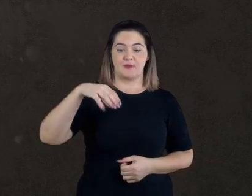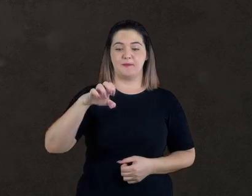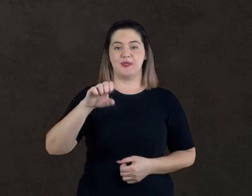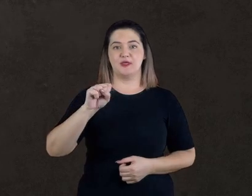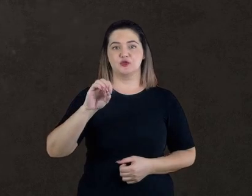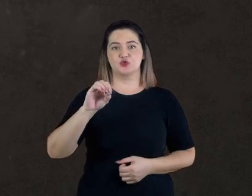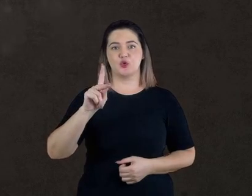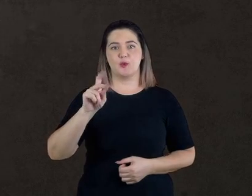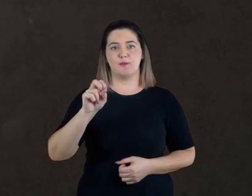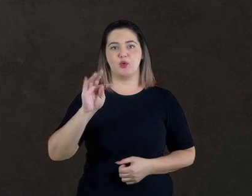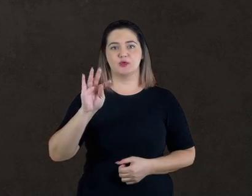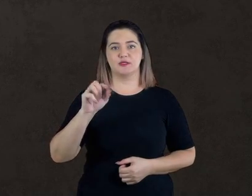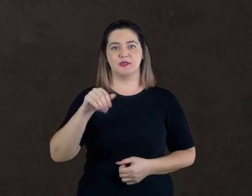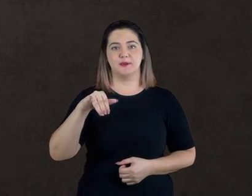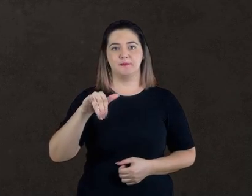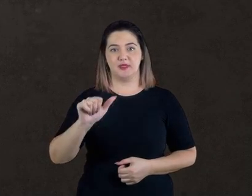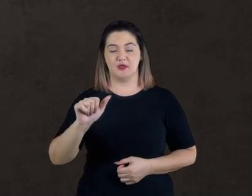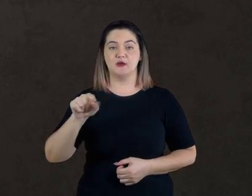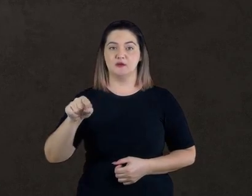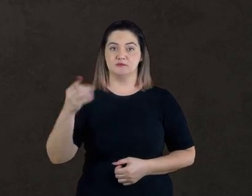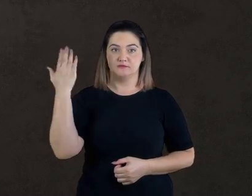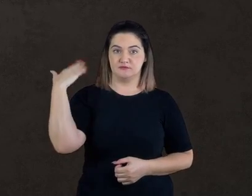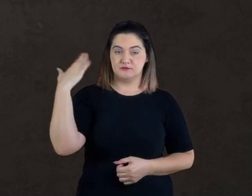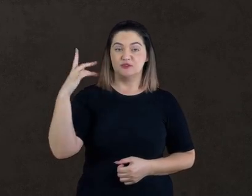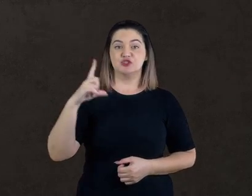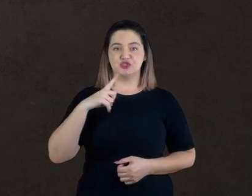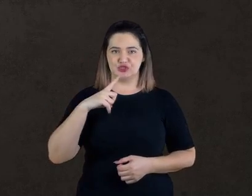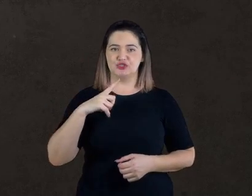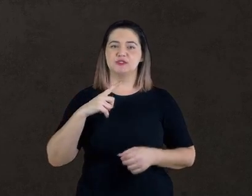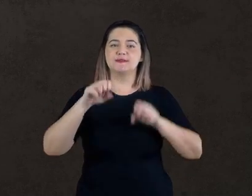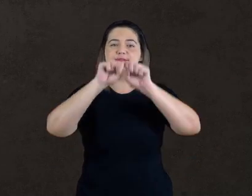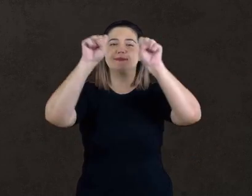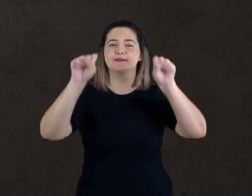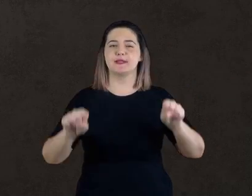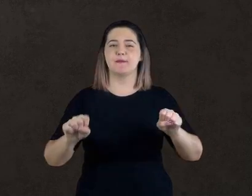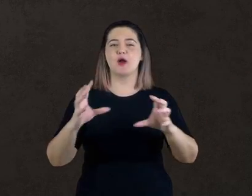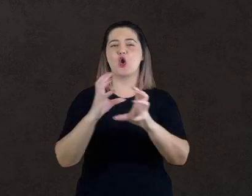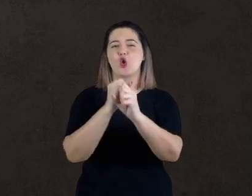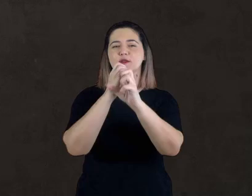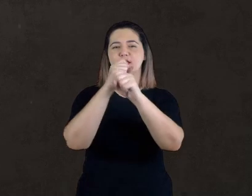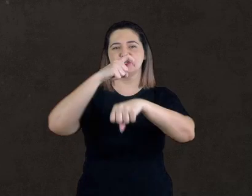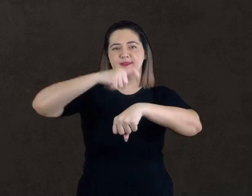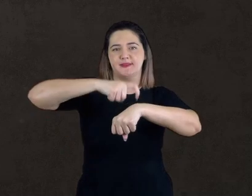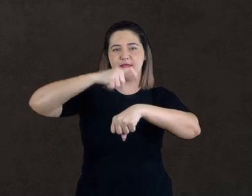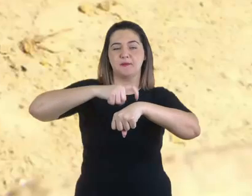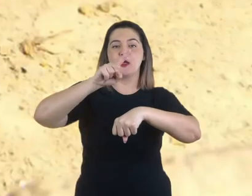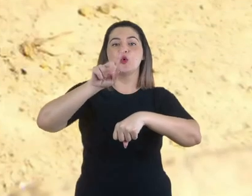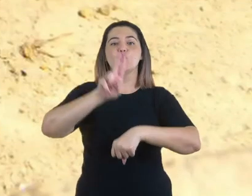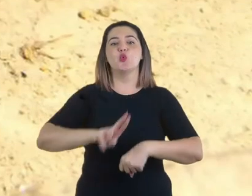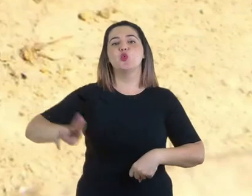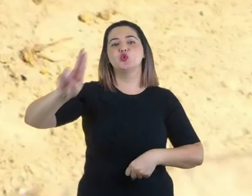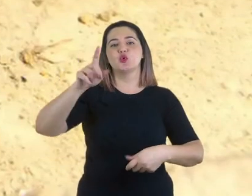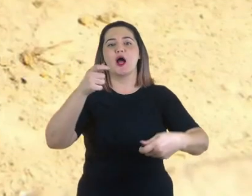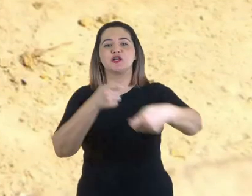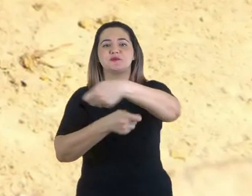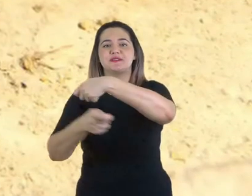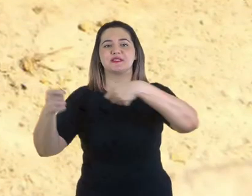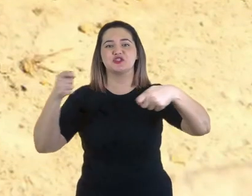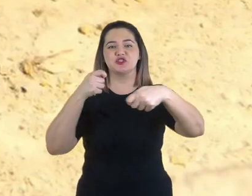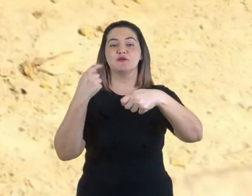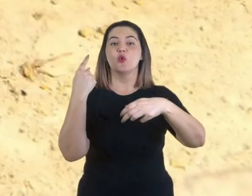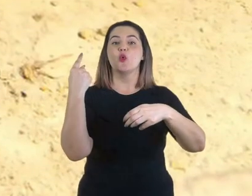antiga Babilônia, o mais difundido sistema de contagem do tempo era o uso administrativo de um ano esquemático